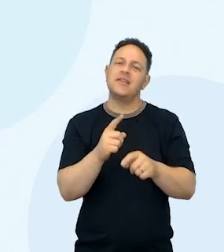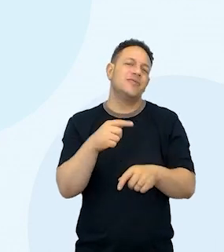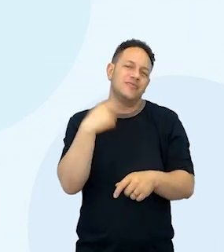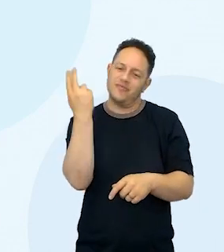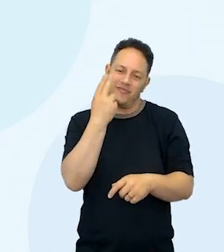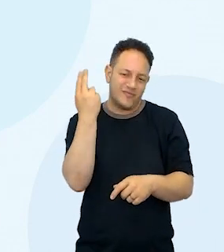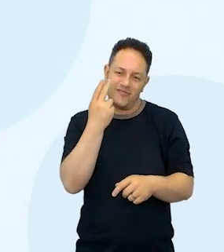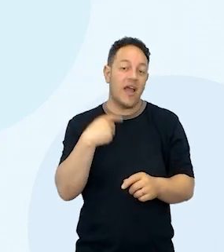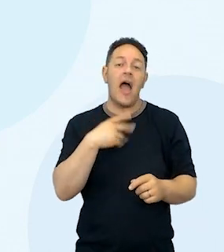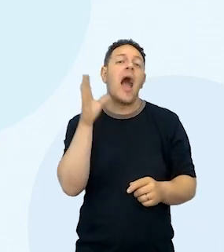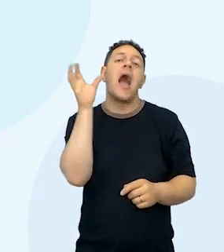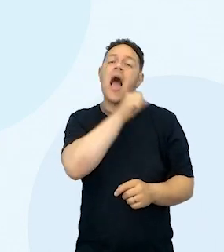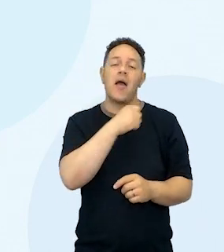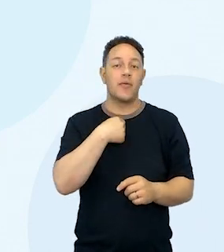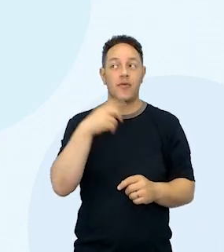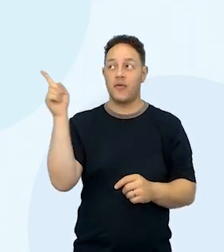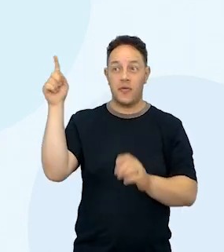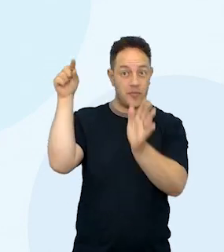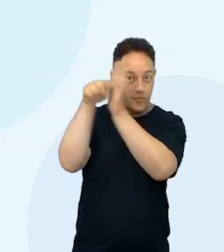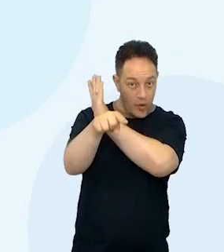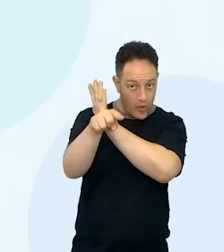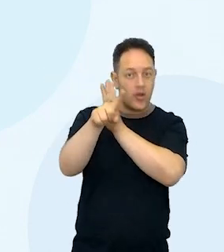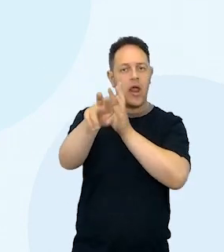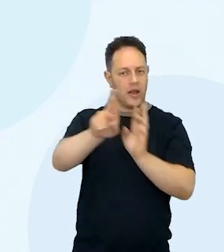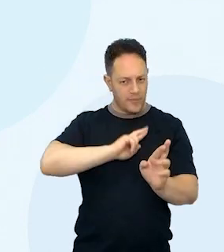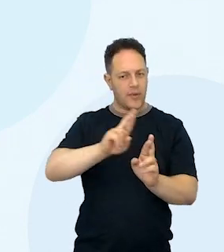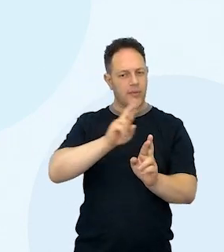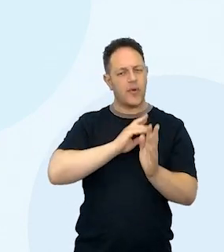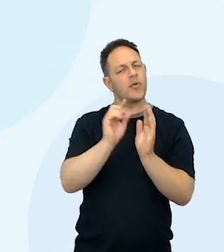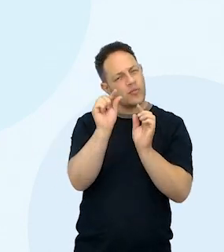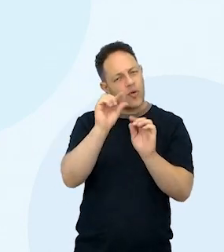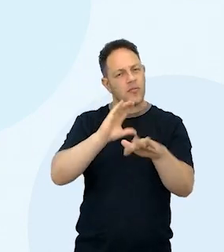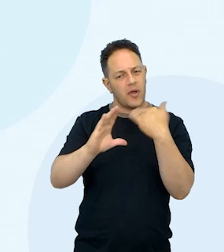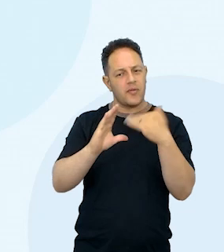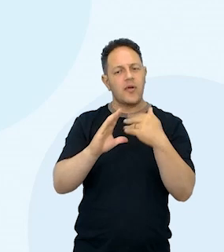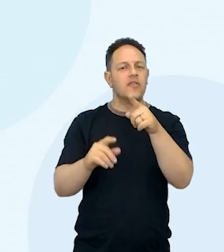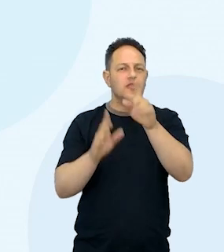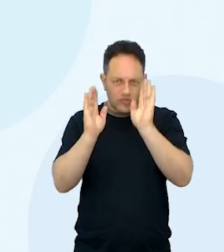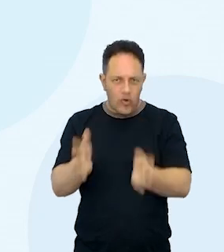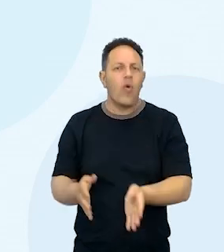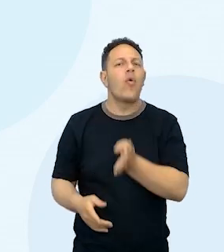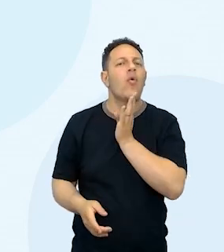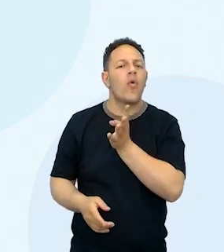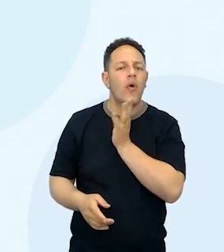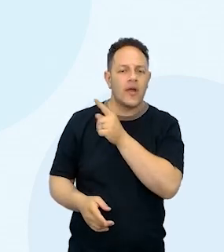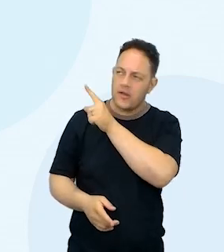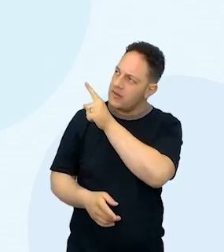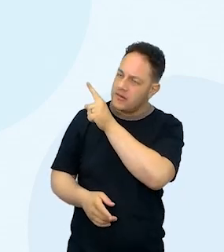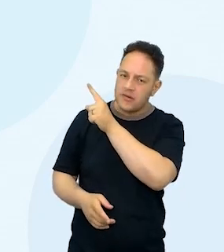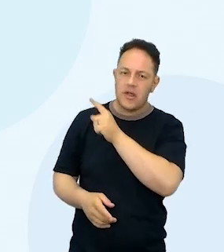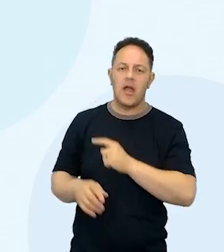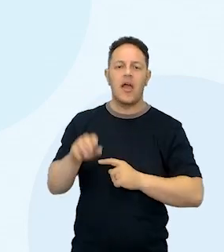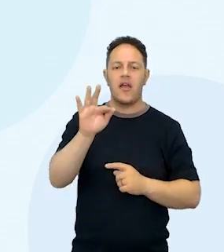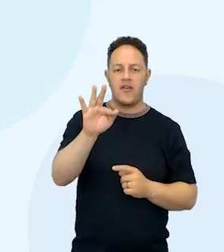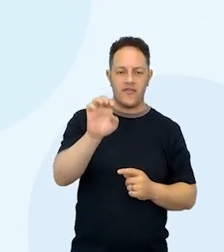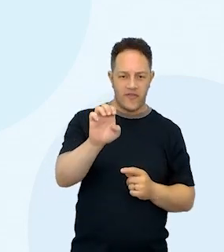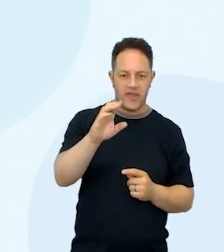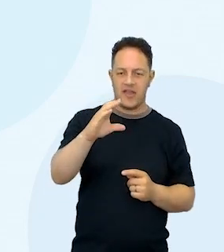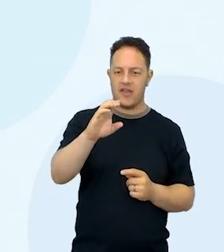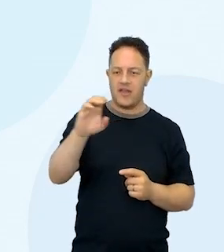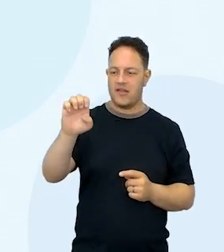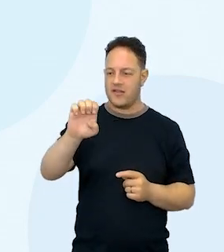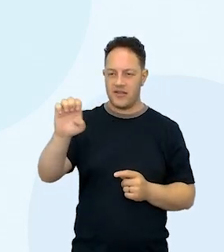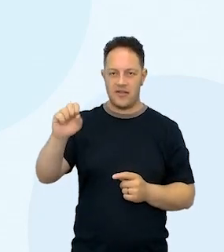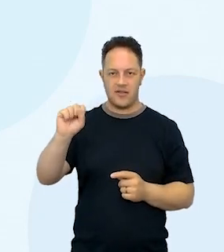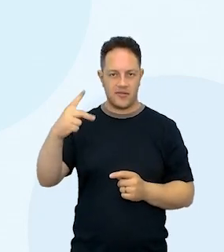mais tempo para quase nada. Mas, por favor, escrevam aí para a gente se você já conhece a FECESP, que é a Feira